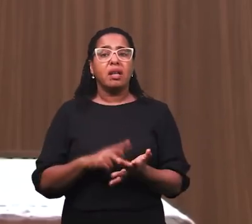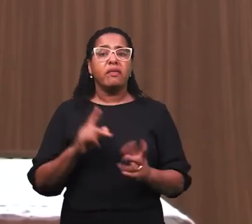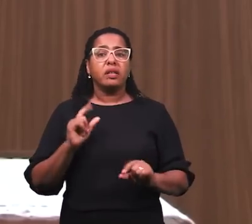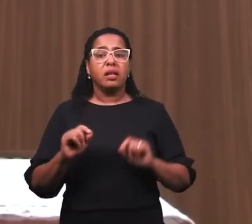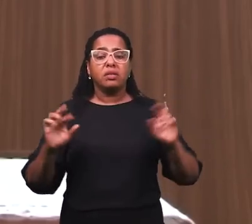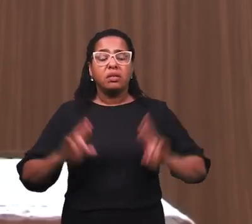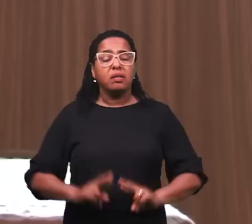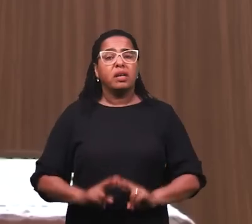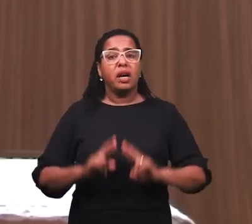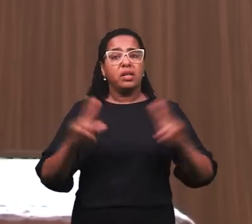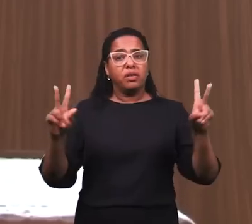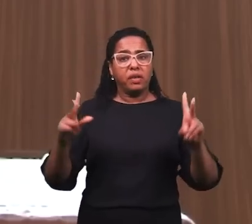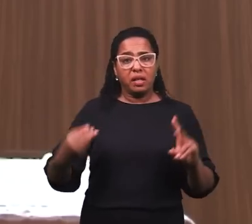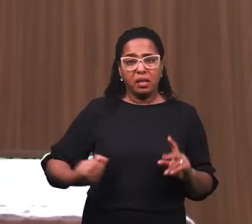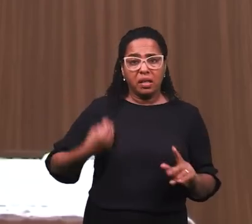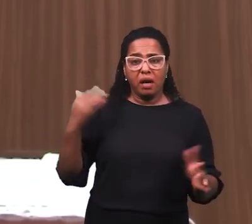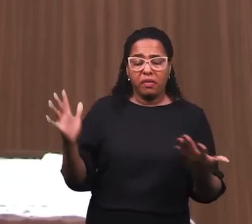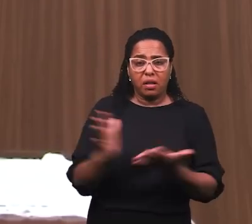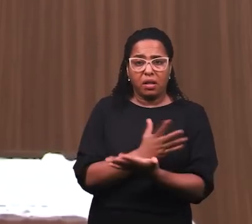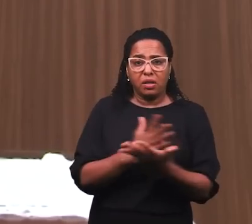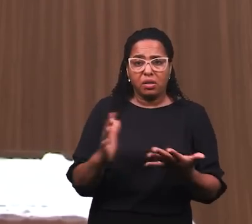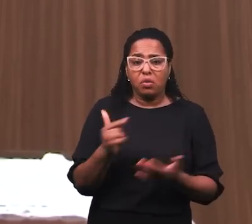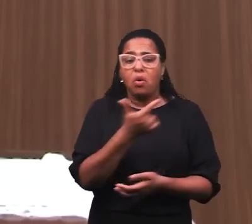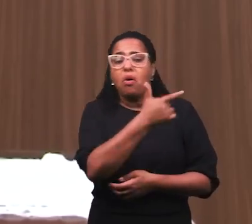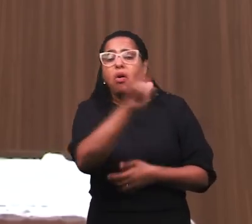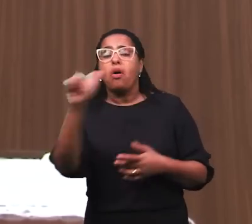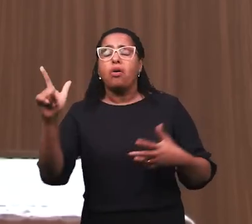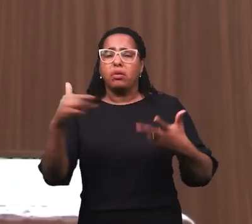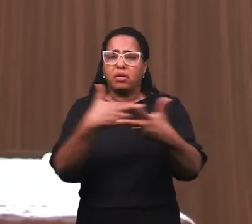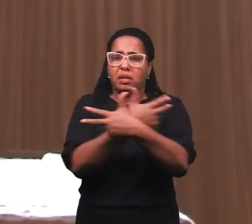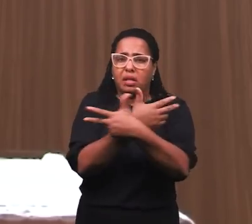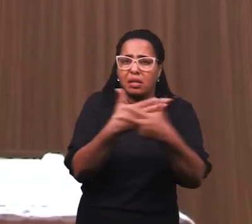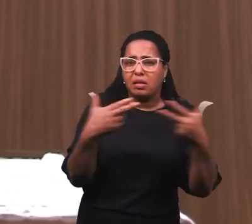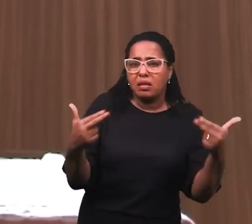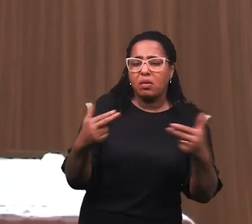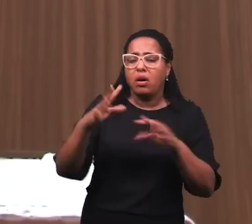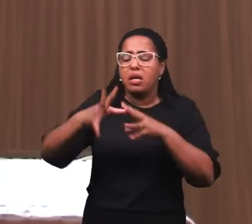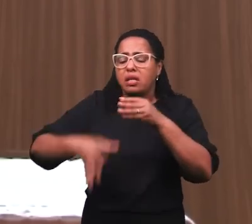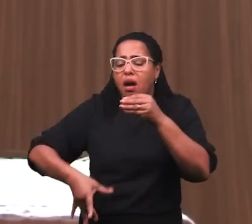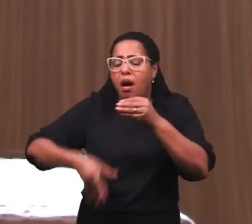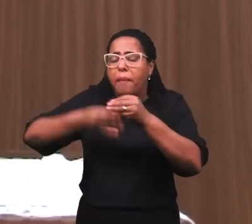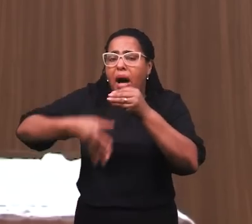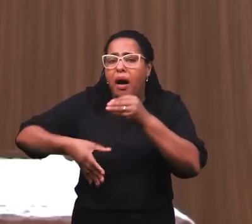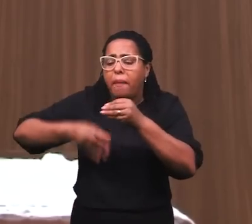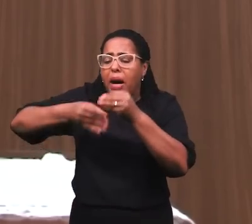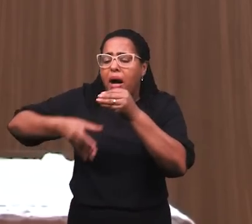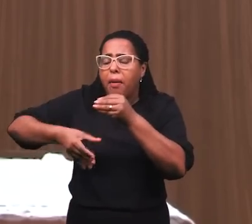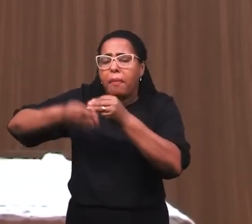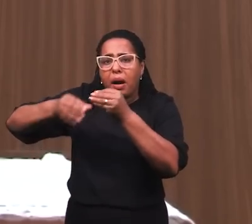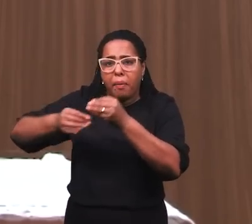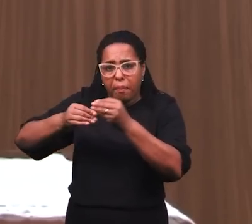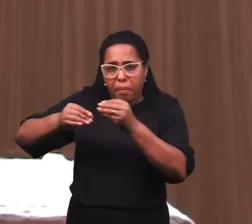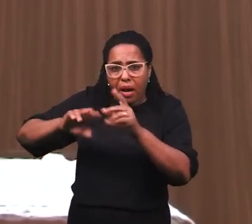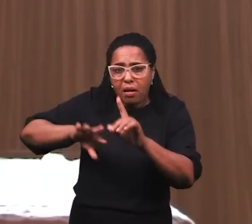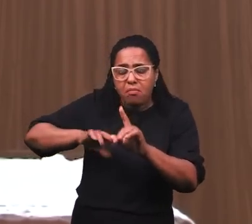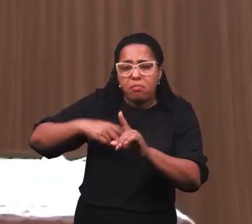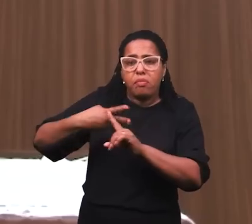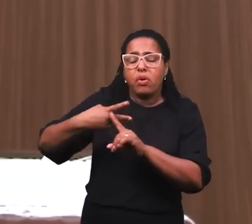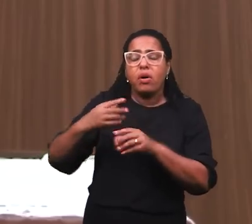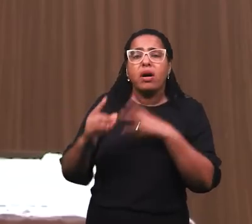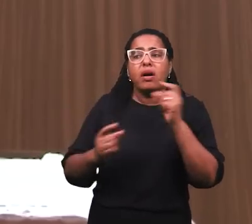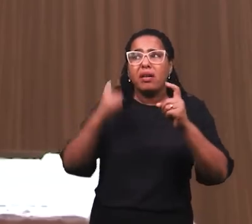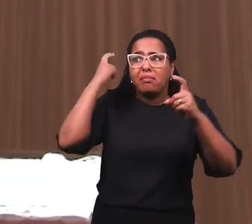pouco diferente na vida de alguns. As demais coisas, que são aquelas que serão acrescentadas depois que se busca o reino, se torna uma